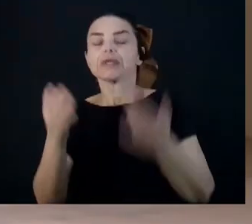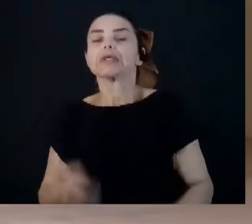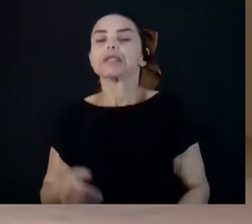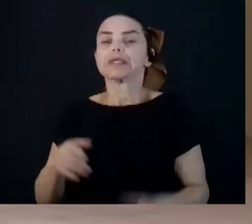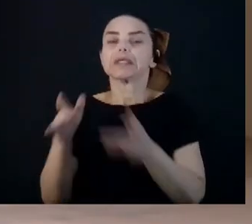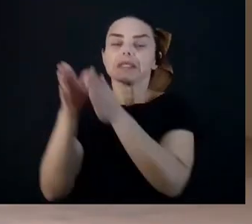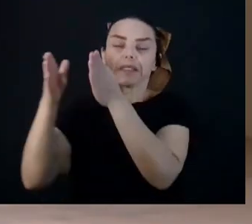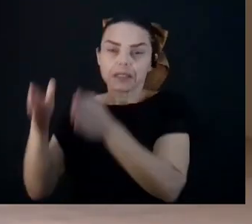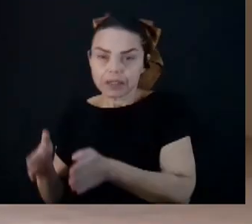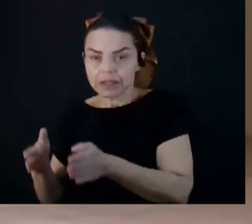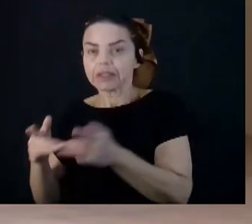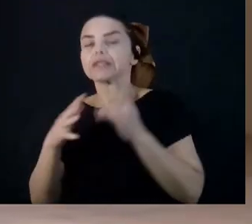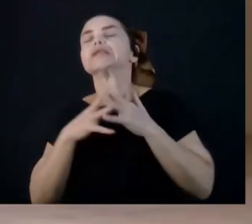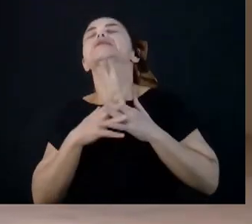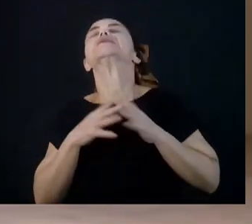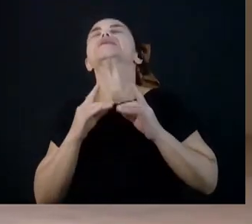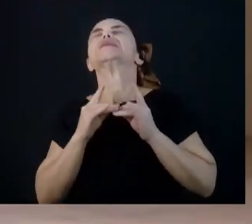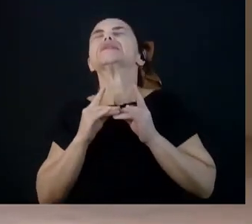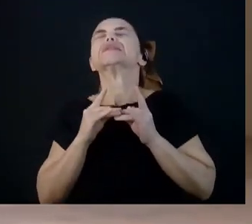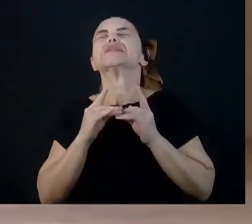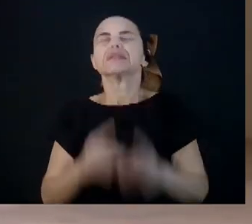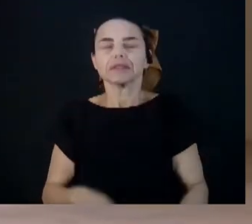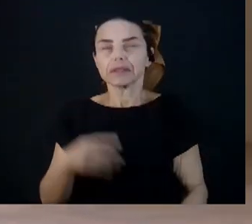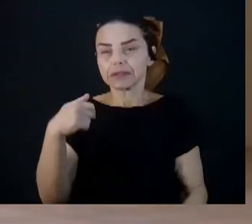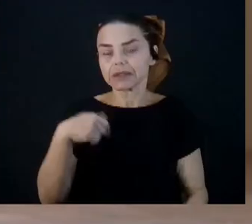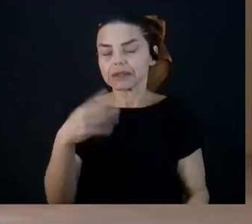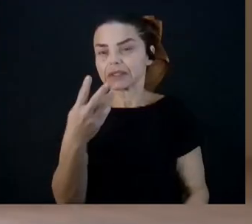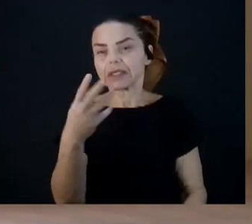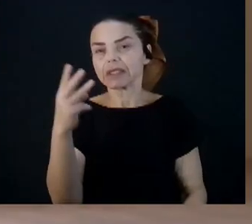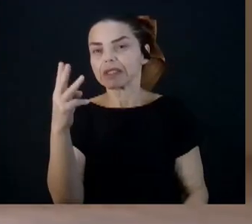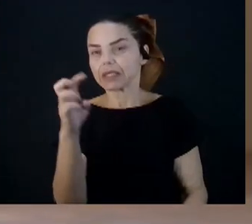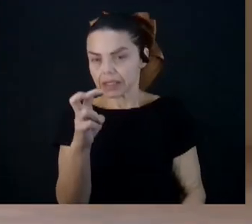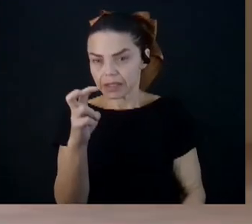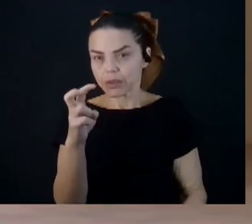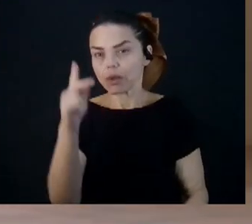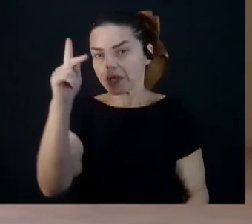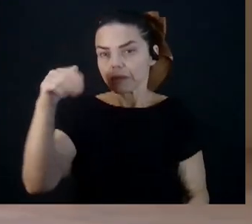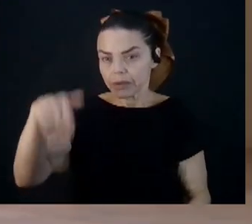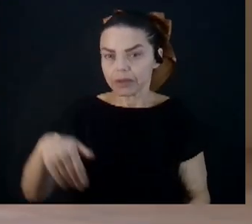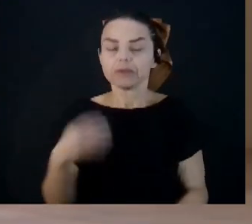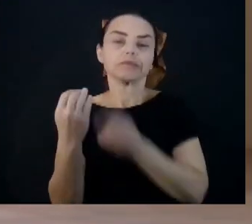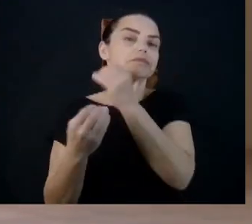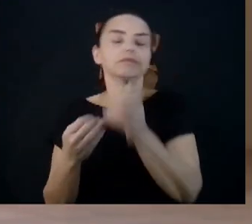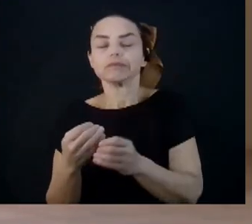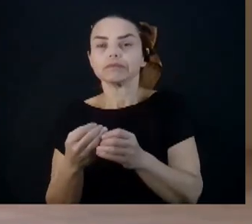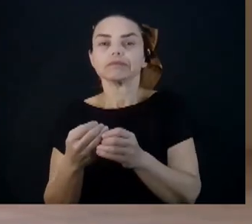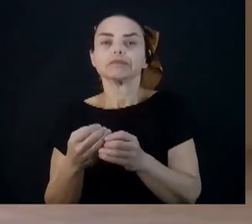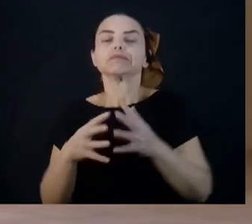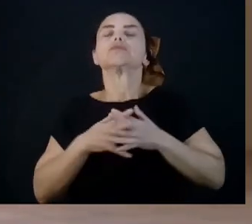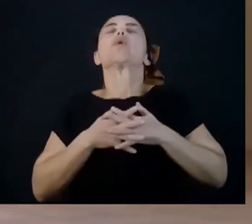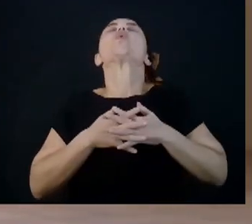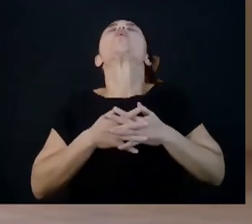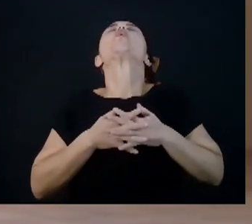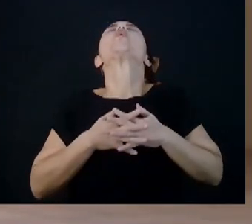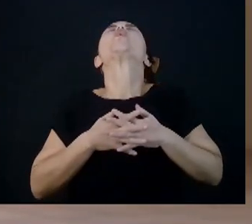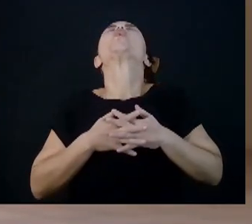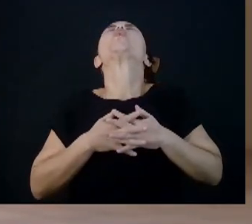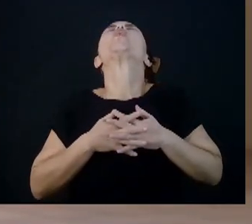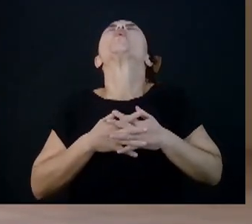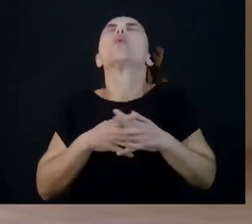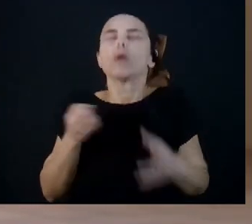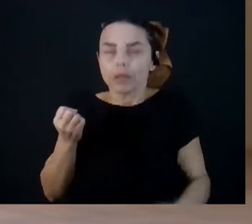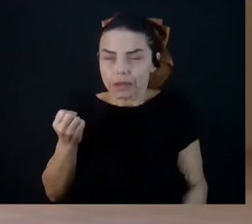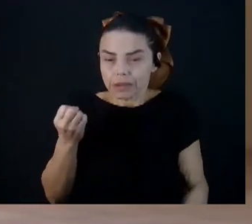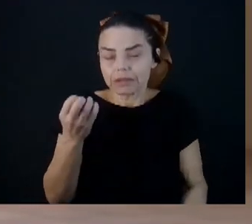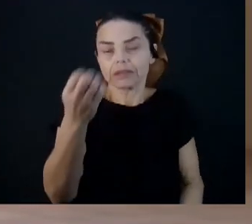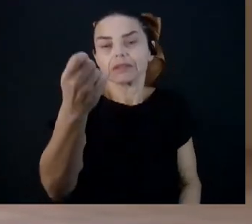cemitério. E daqui lá é 35 quilômetros. E como é que levavam um defunto naquela época? Aí eles tinham aqui,